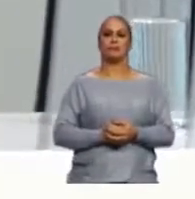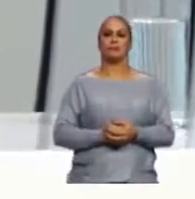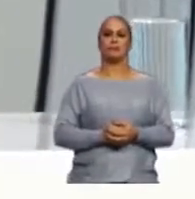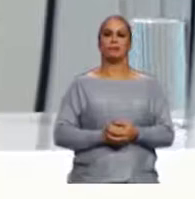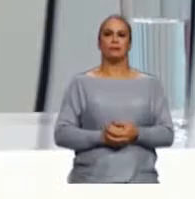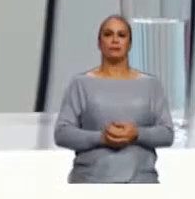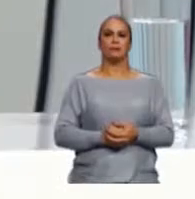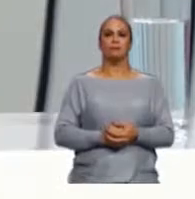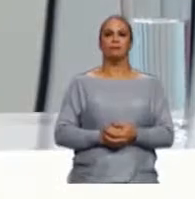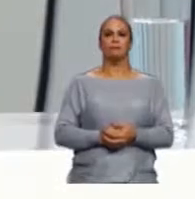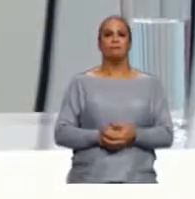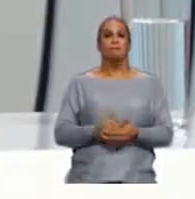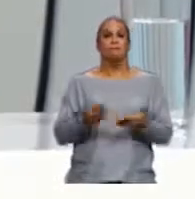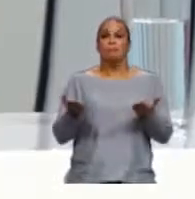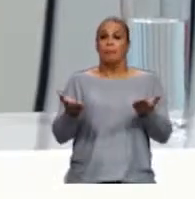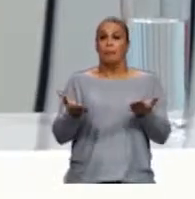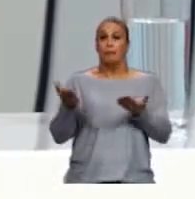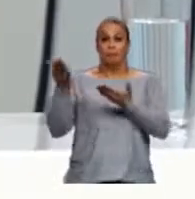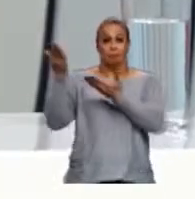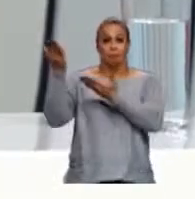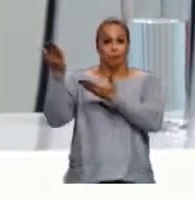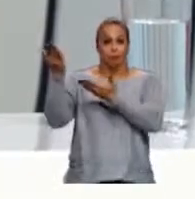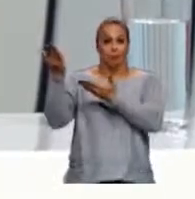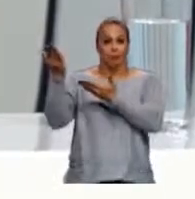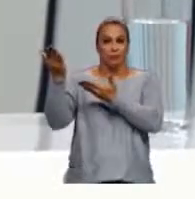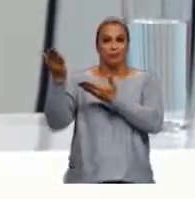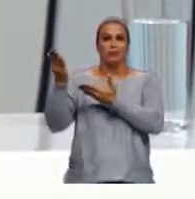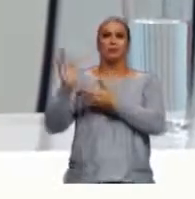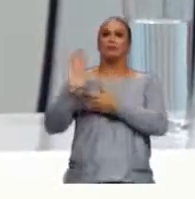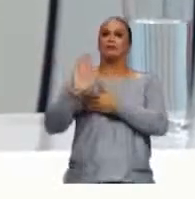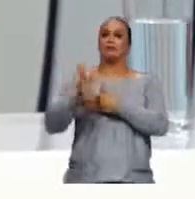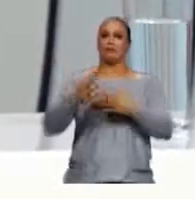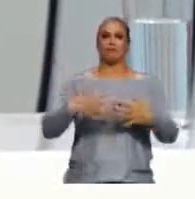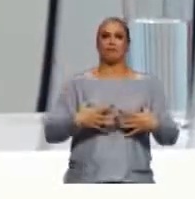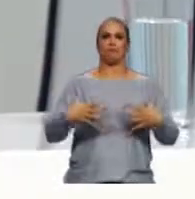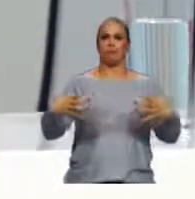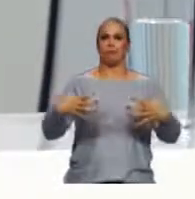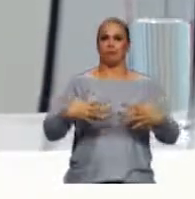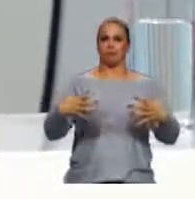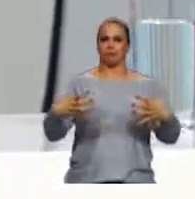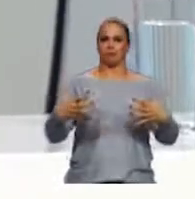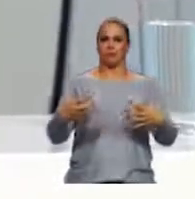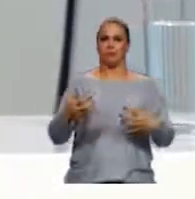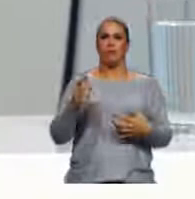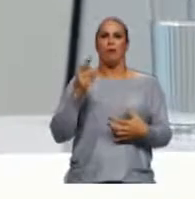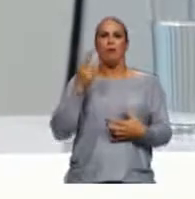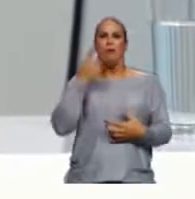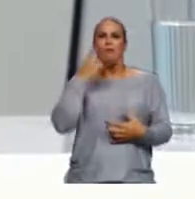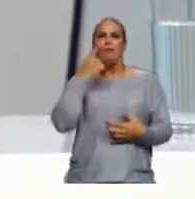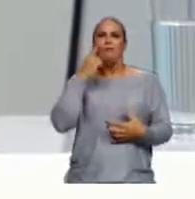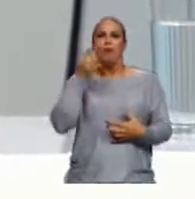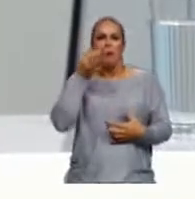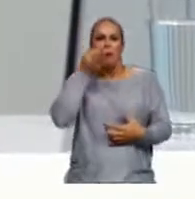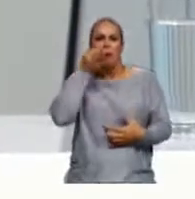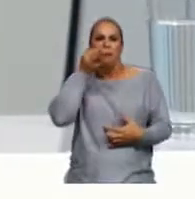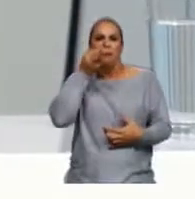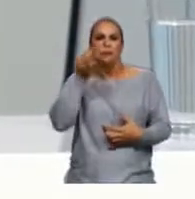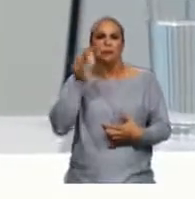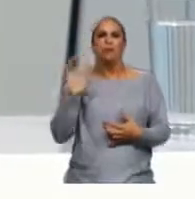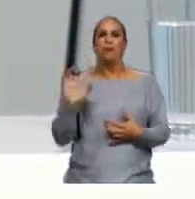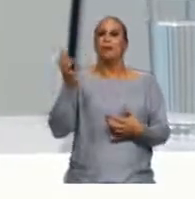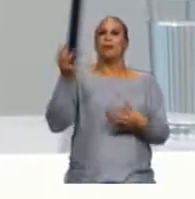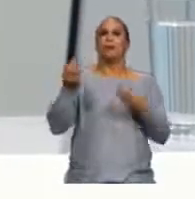E agora nós temos o nosso pulmão. Então, vou mostrar para vocês como é que funciona, né?